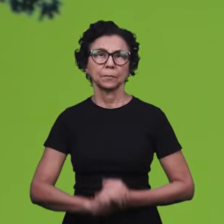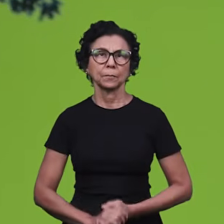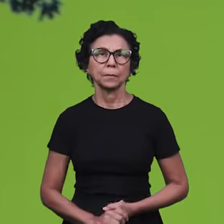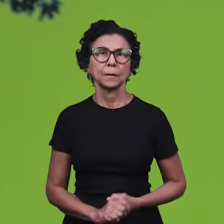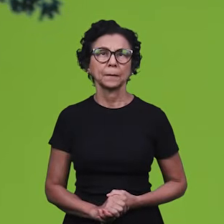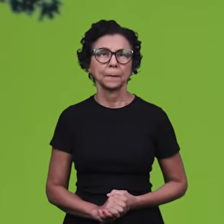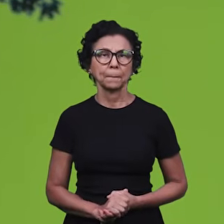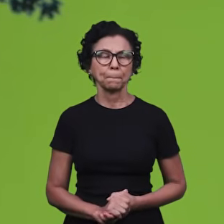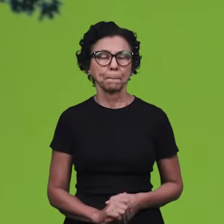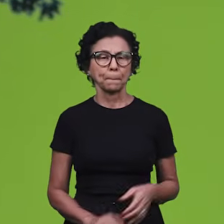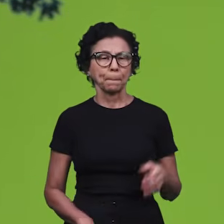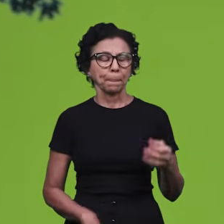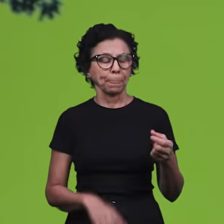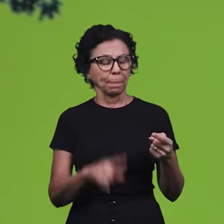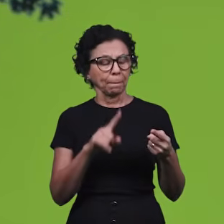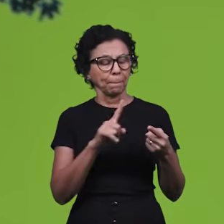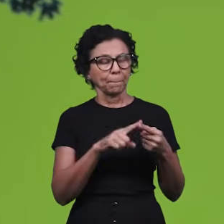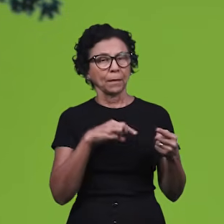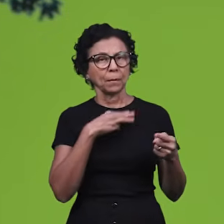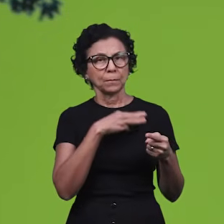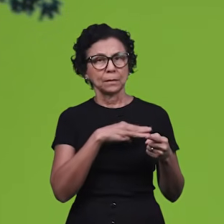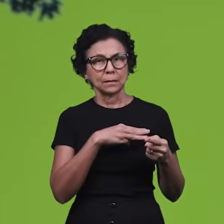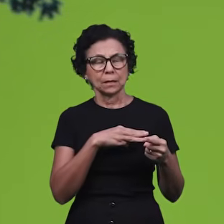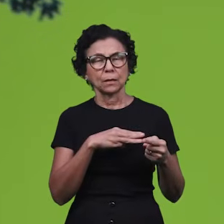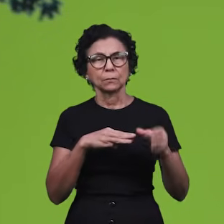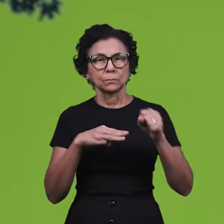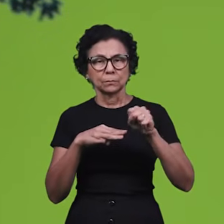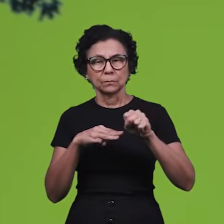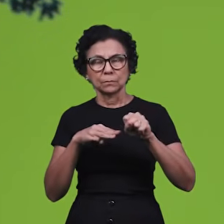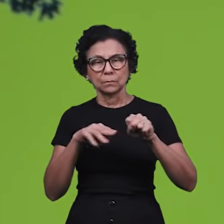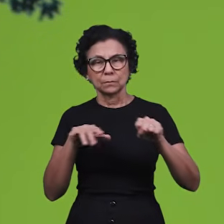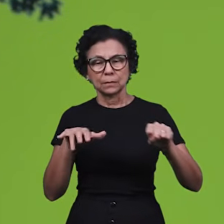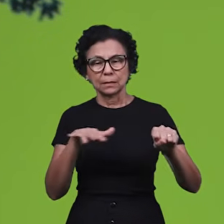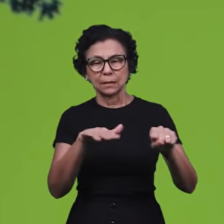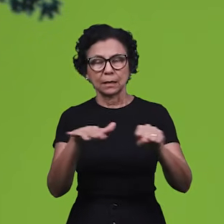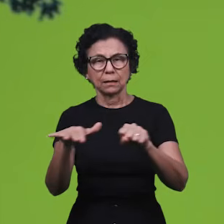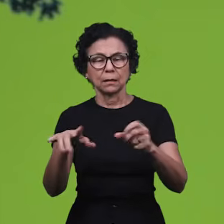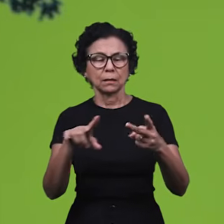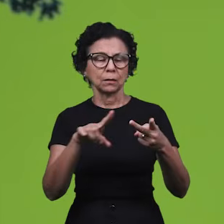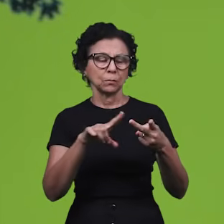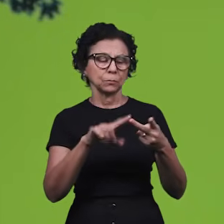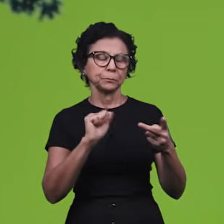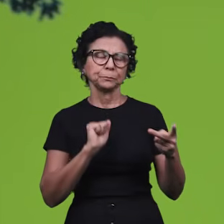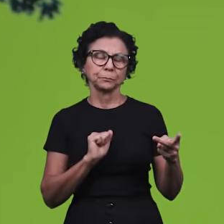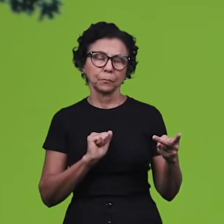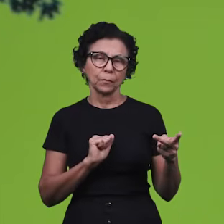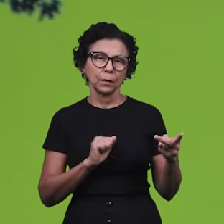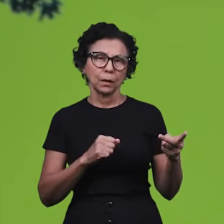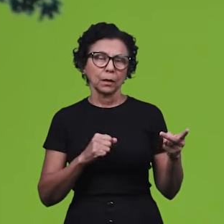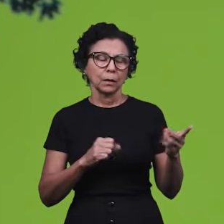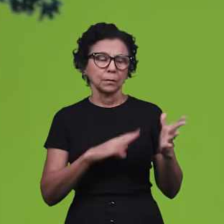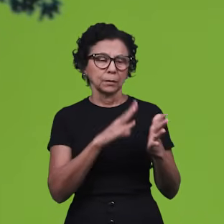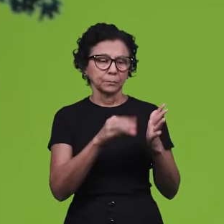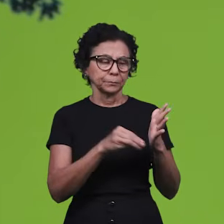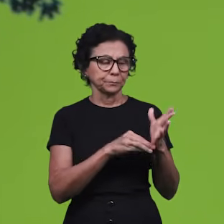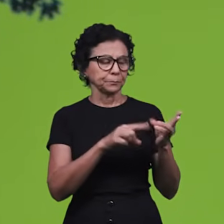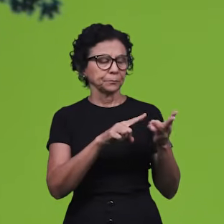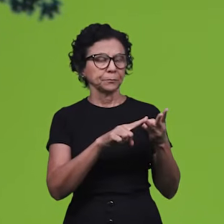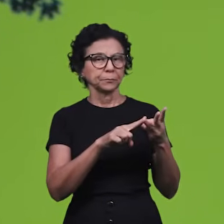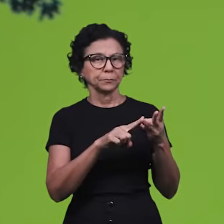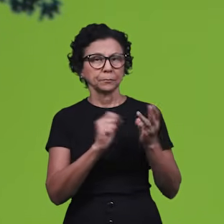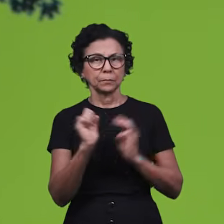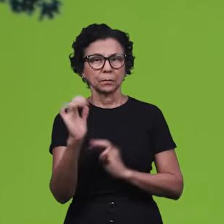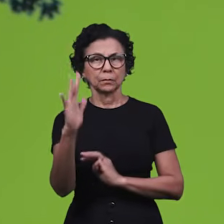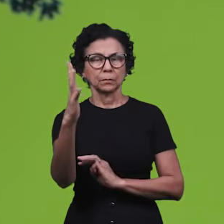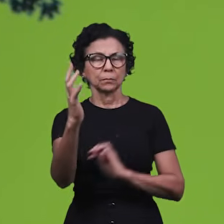Missão Transamazônica, os trabalhos de ação social, Evangelhos Sem Fronteiras e as Serenatas,